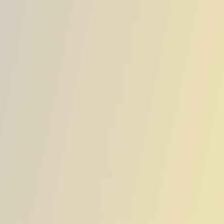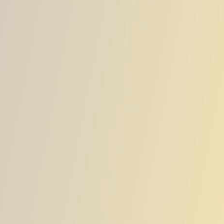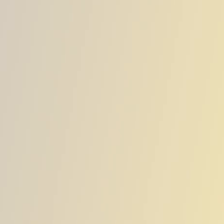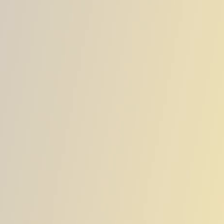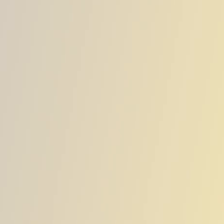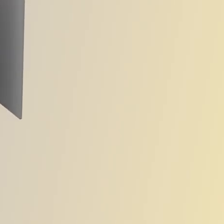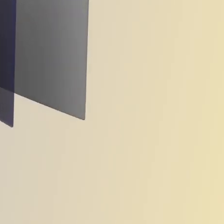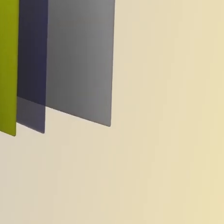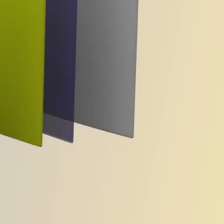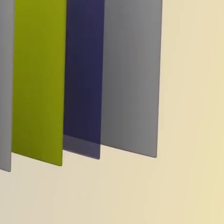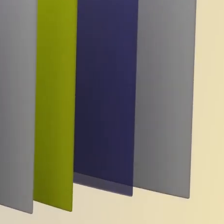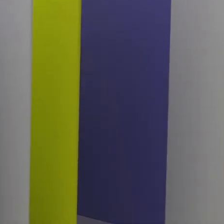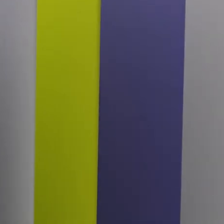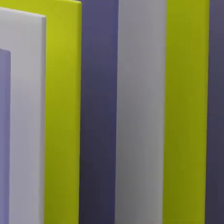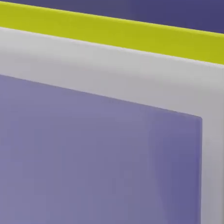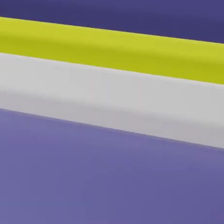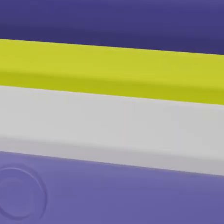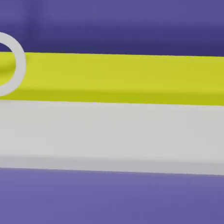município.